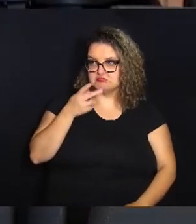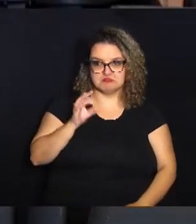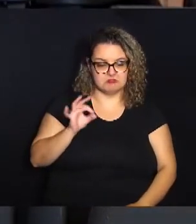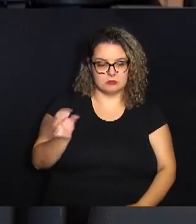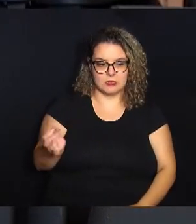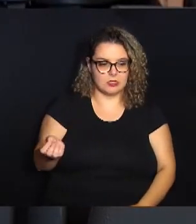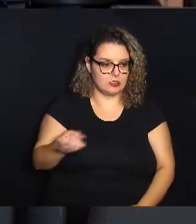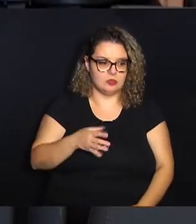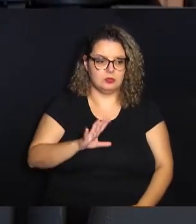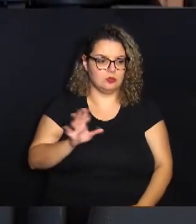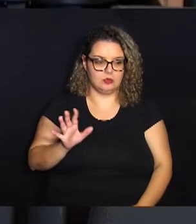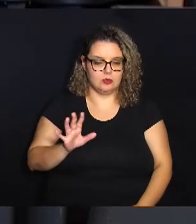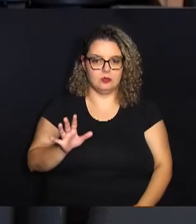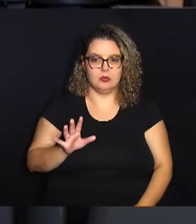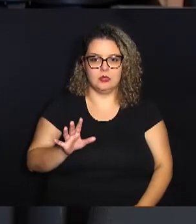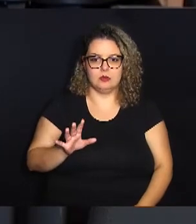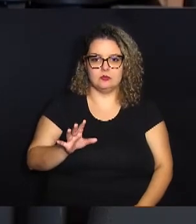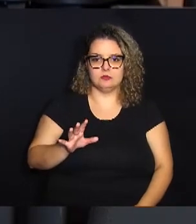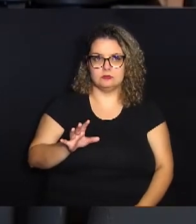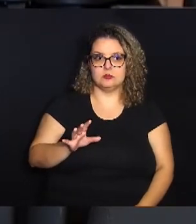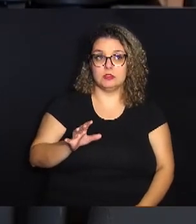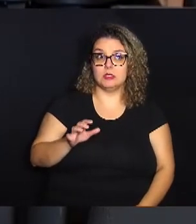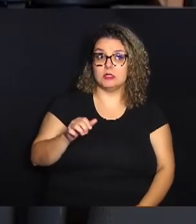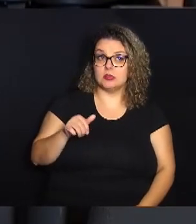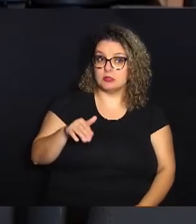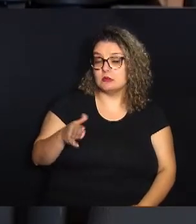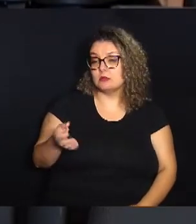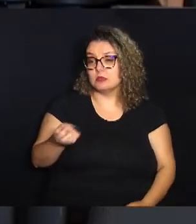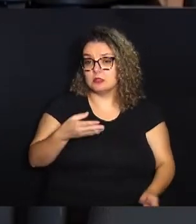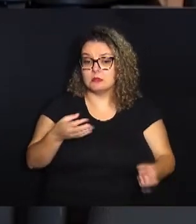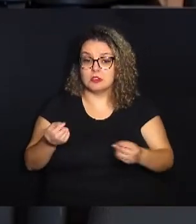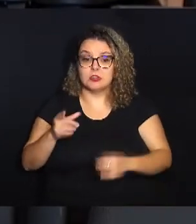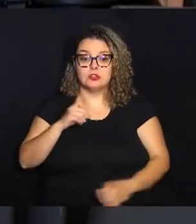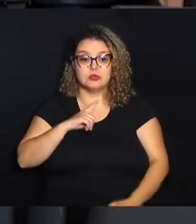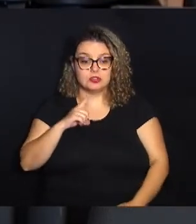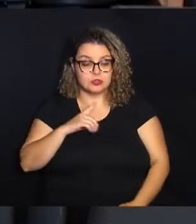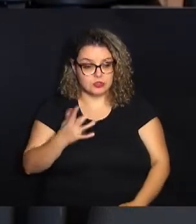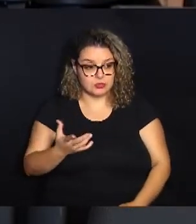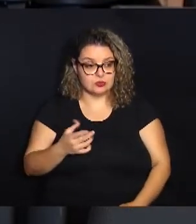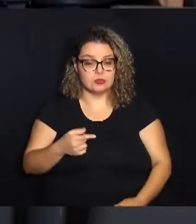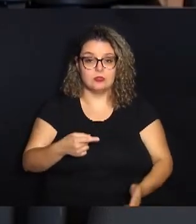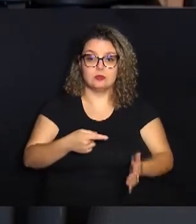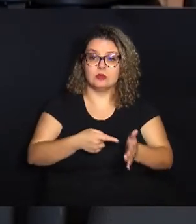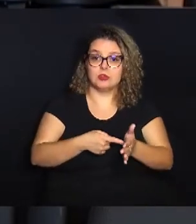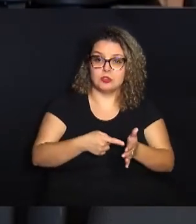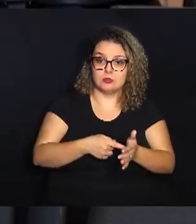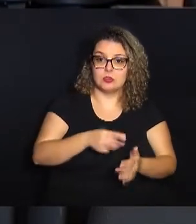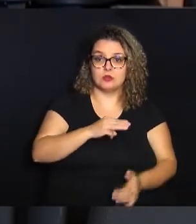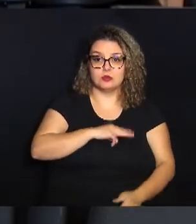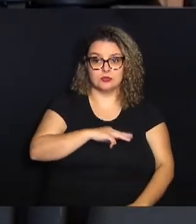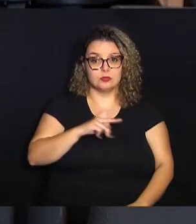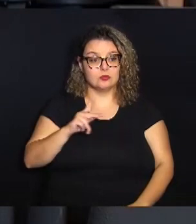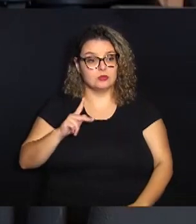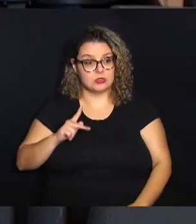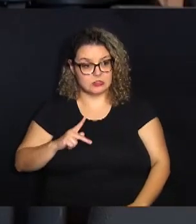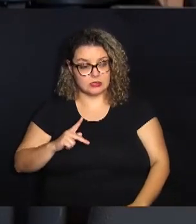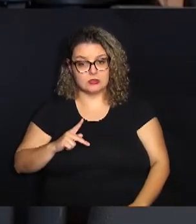nova. E mais recentemente nós tivemos uma denúncia do Ministério